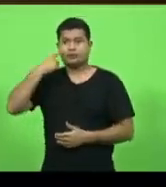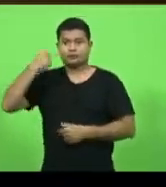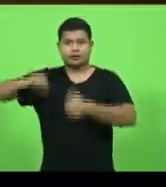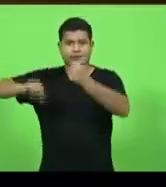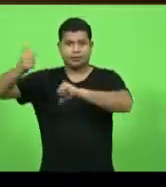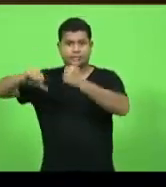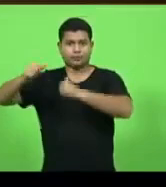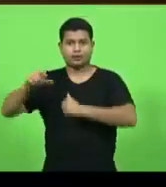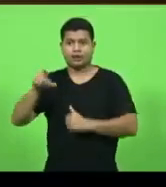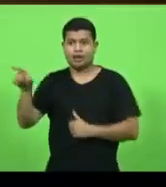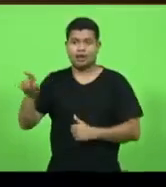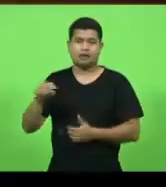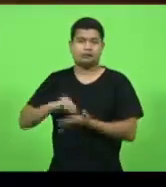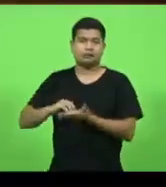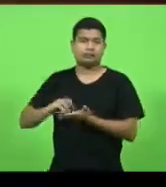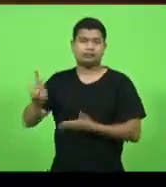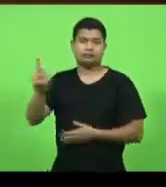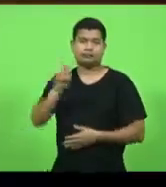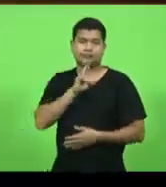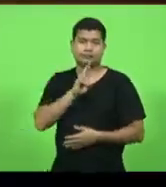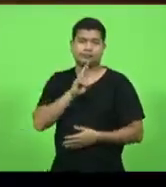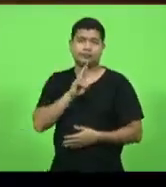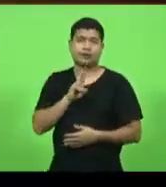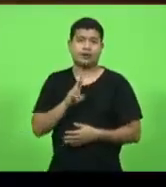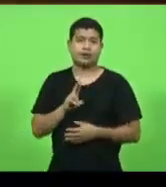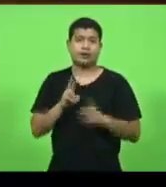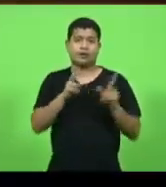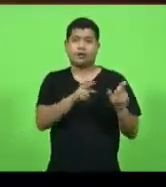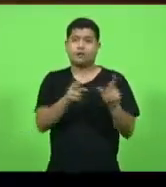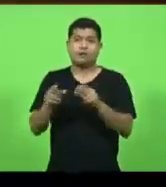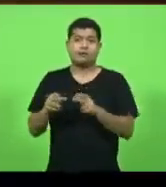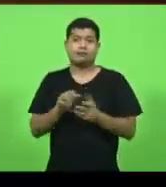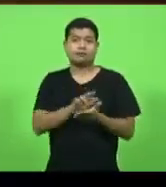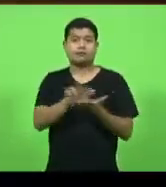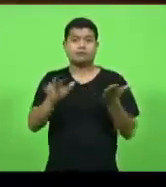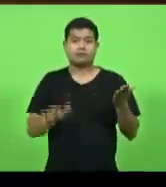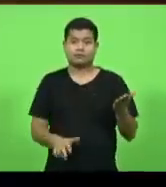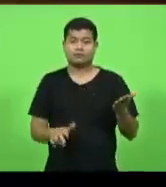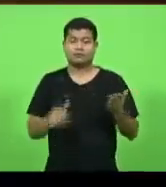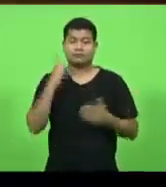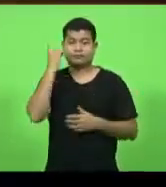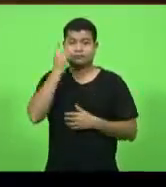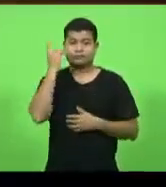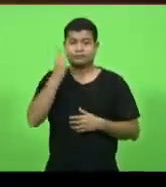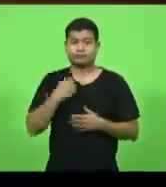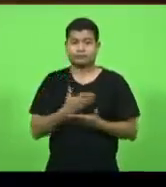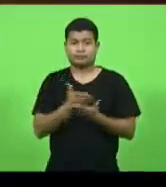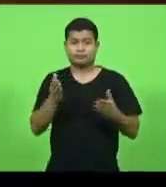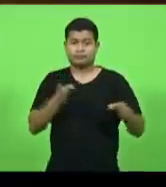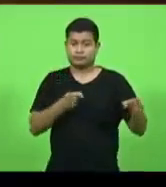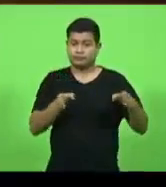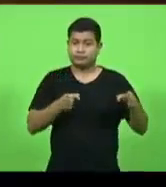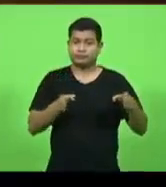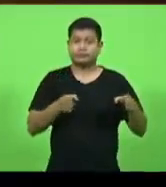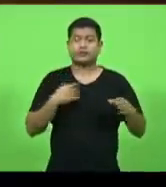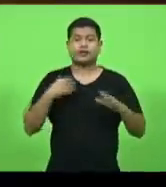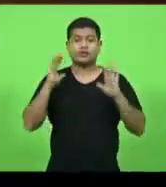não responderam. Como vários deputados aqui, ao longo dos seus mandatos, já